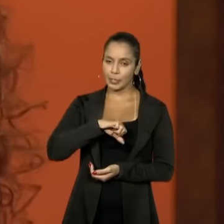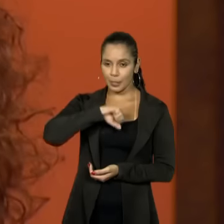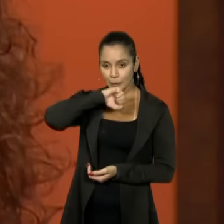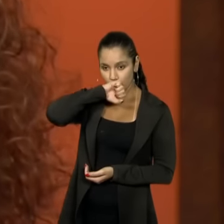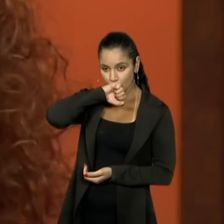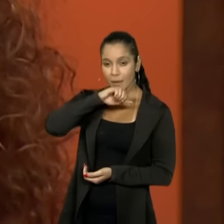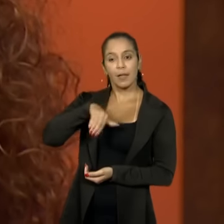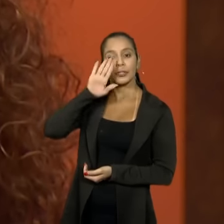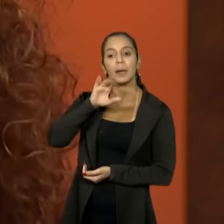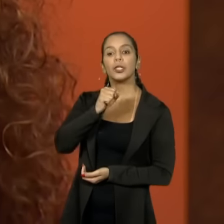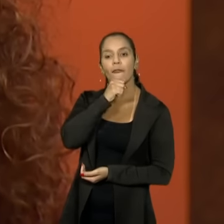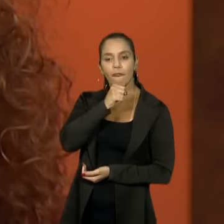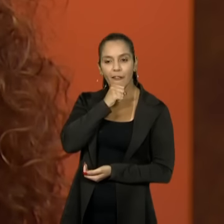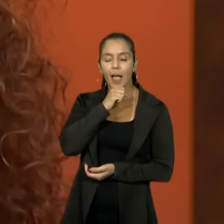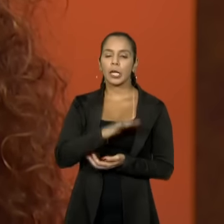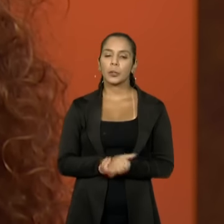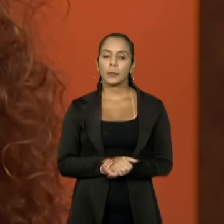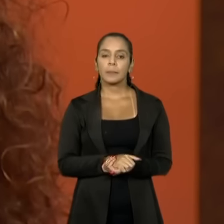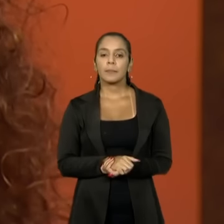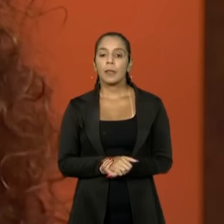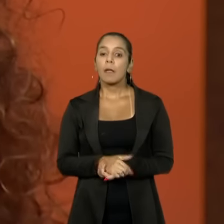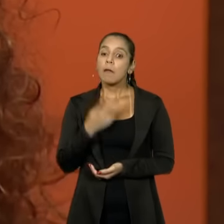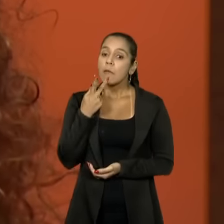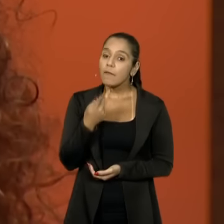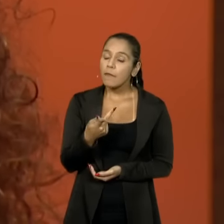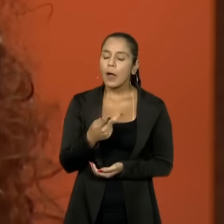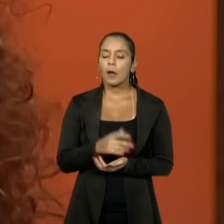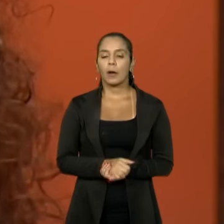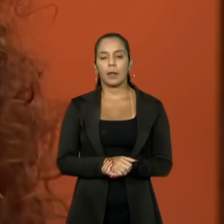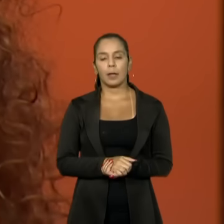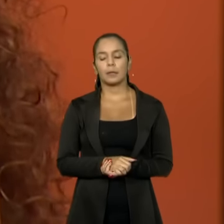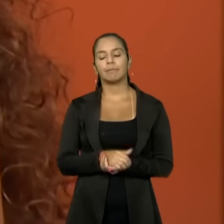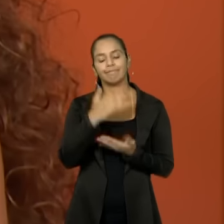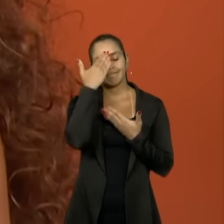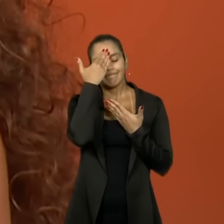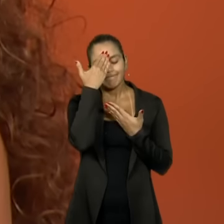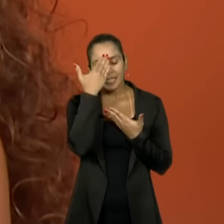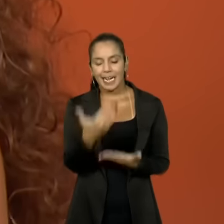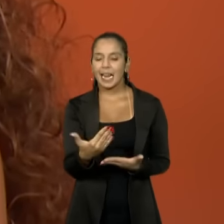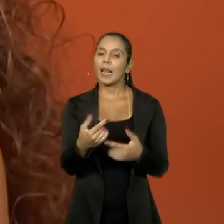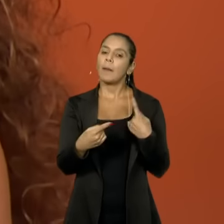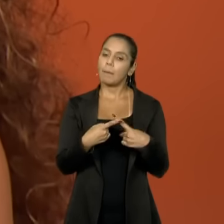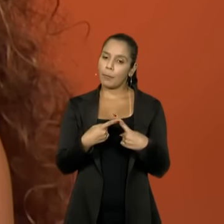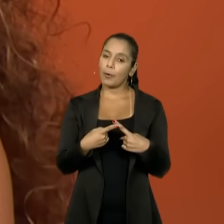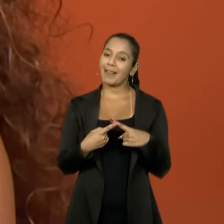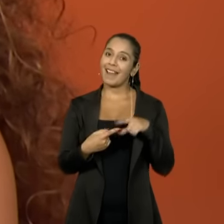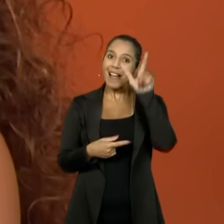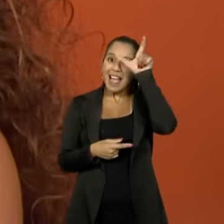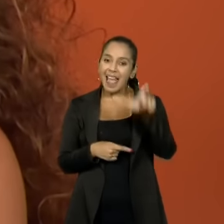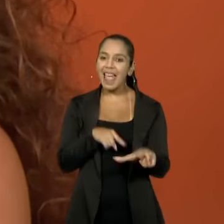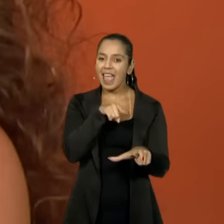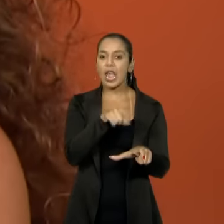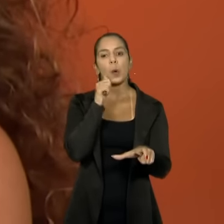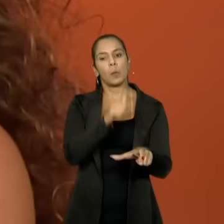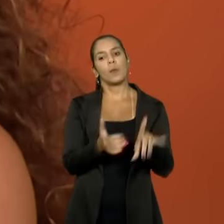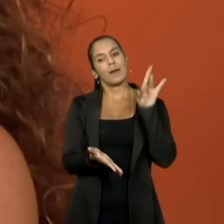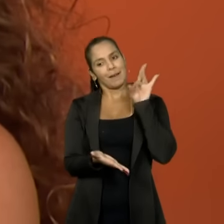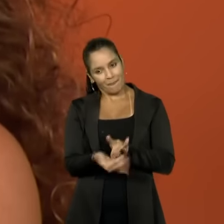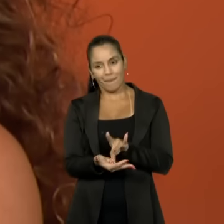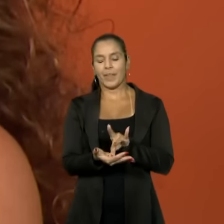aos mais velhos, e dizer para ela o meu muito obrigado, porque ela é de verdade. Porque quando